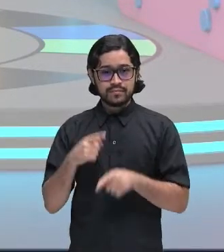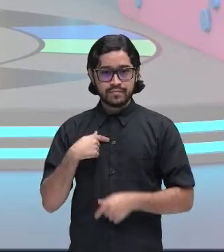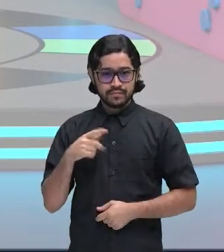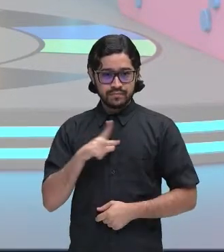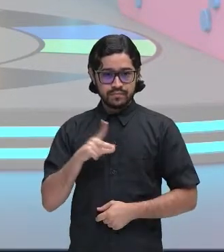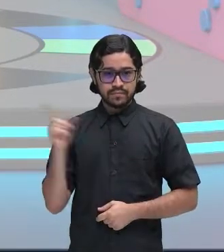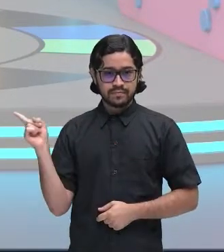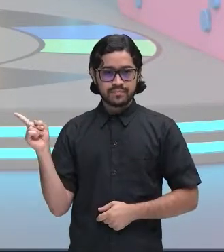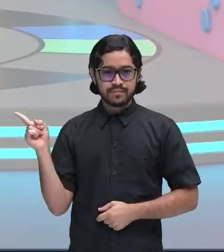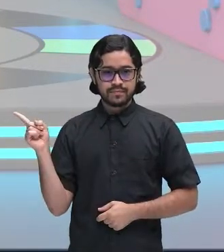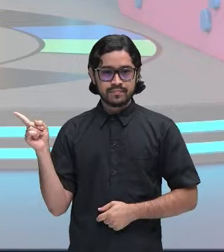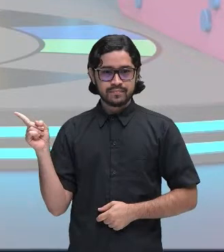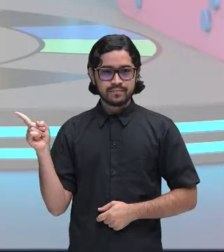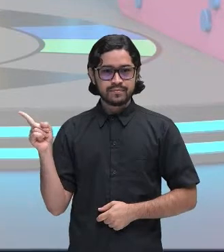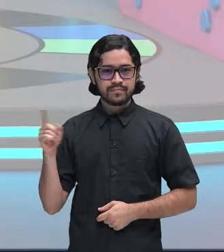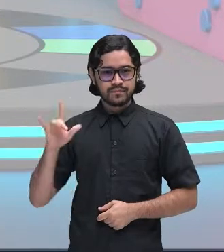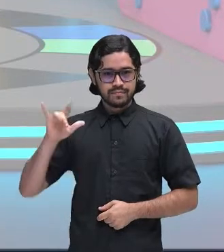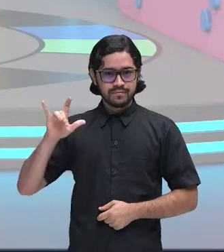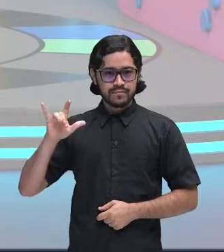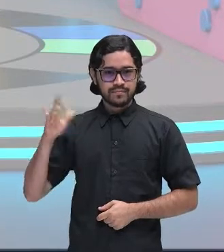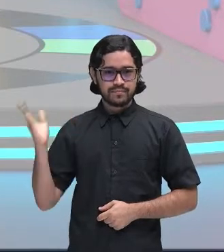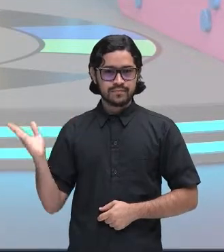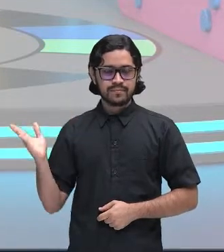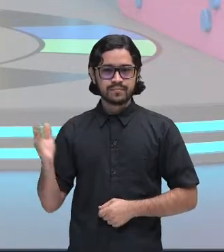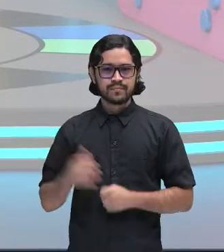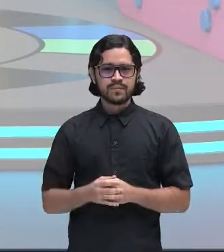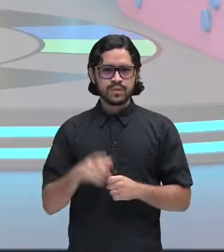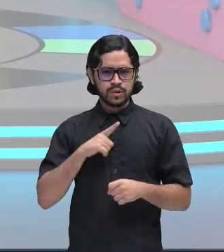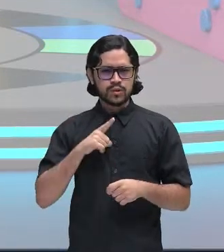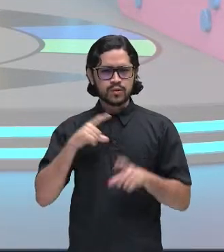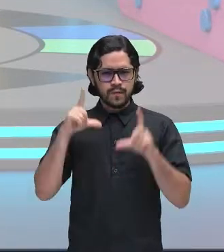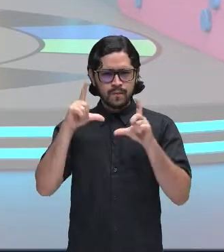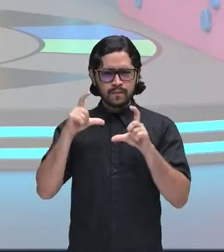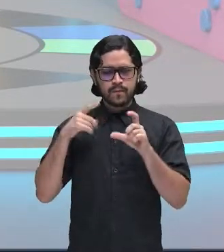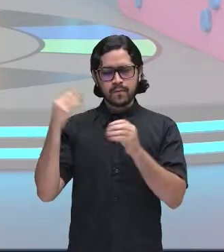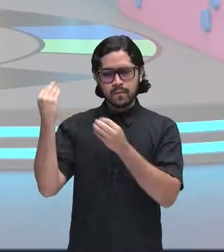@ju_bio. E qualquer citação, qualquer foto que você for postar lá,